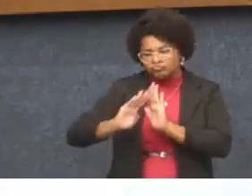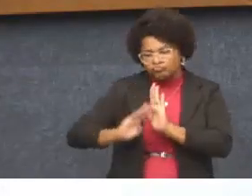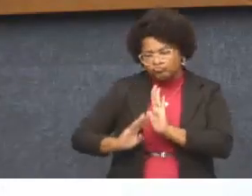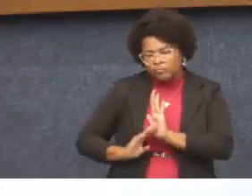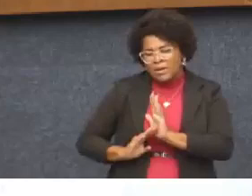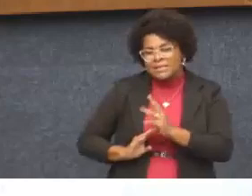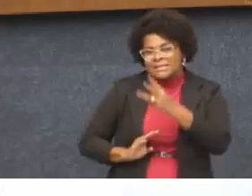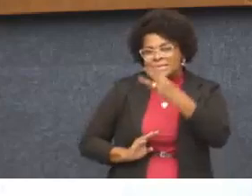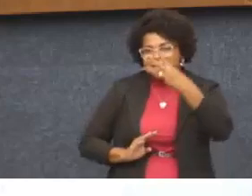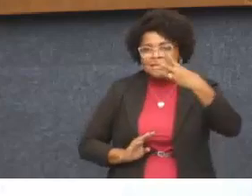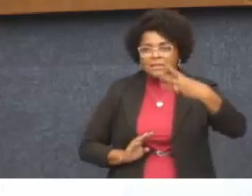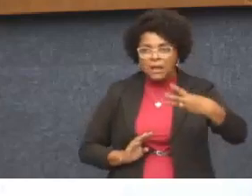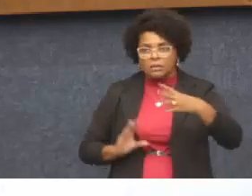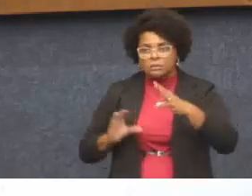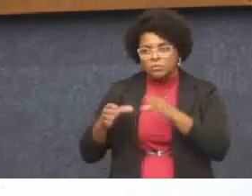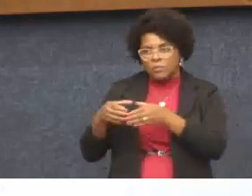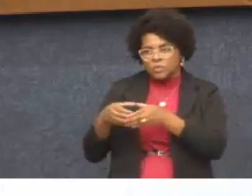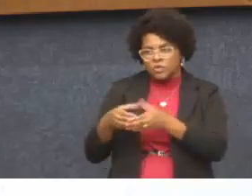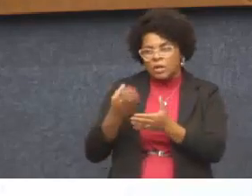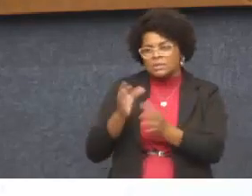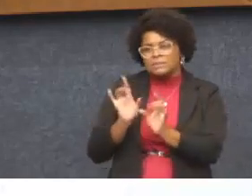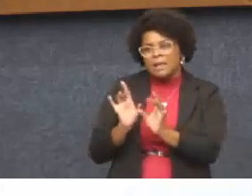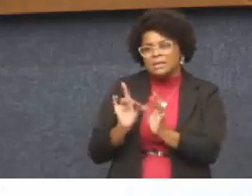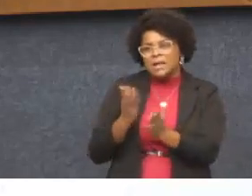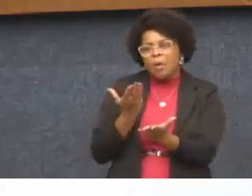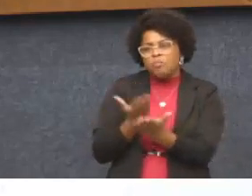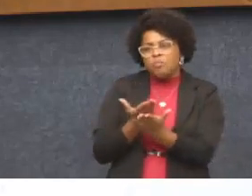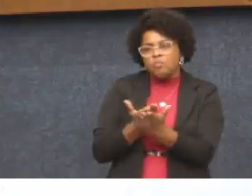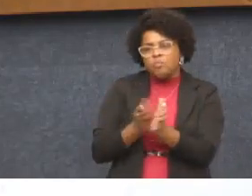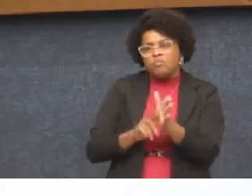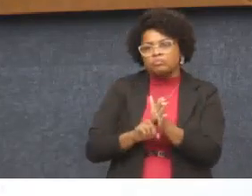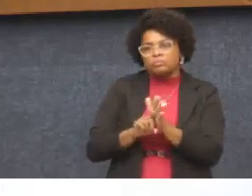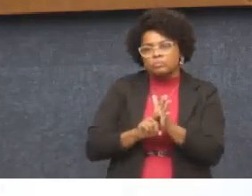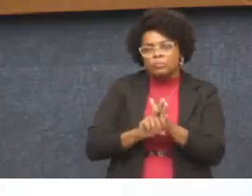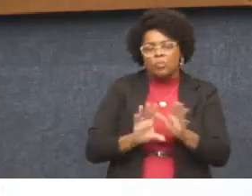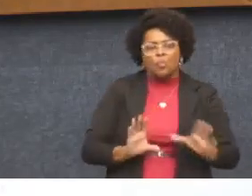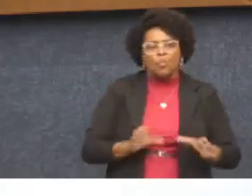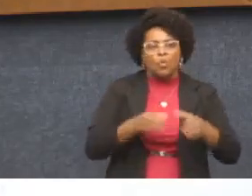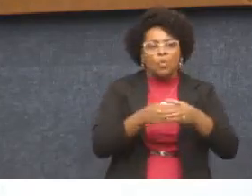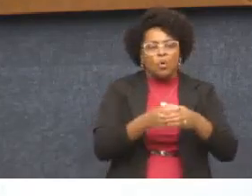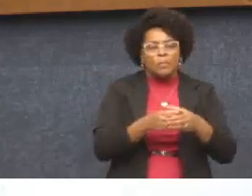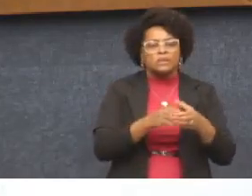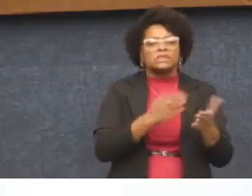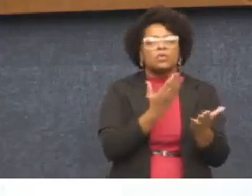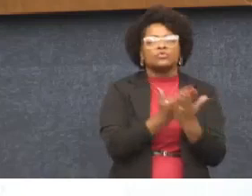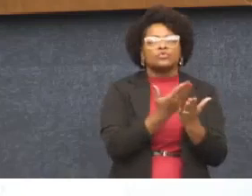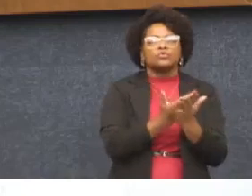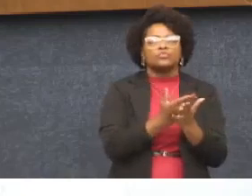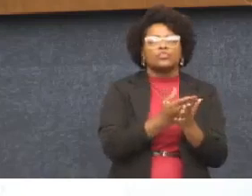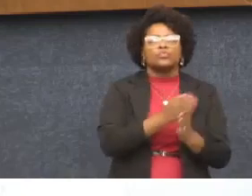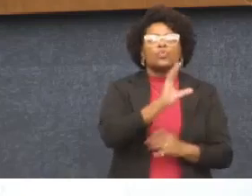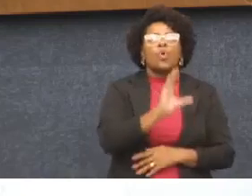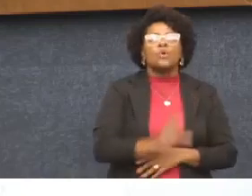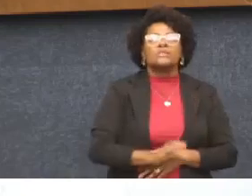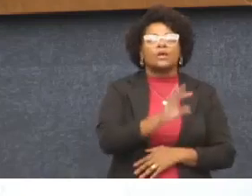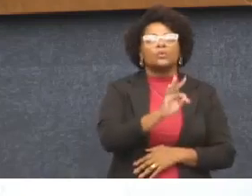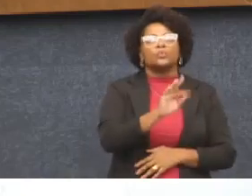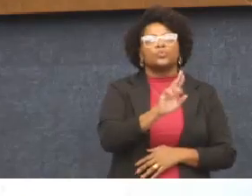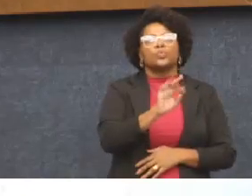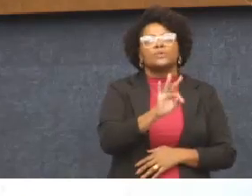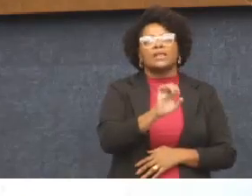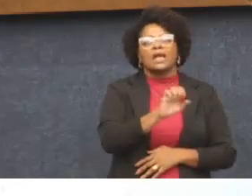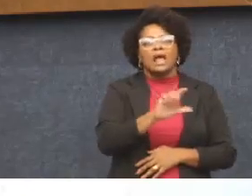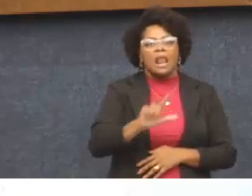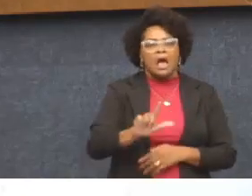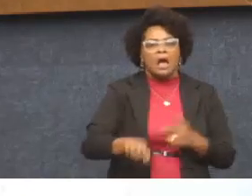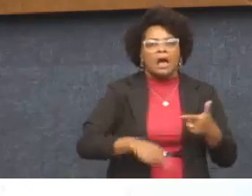comissões especiais de estudo, ok? Foi criada a Comissão Especial de Estudo do Conselho Tutelar, foi